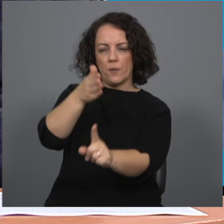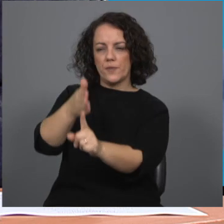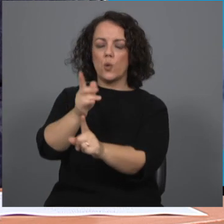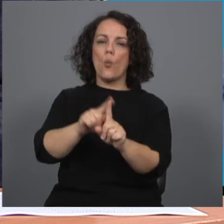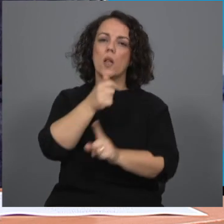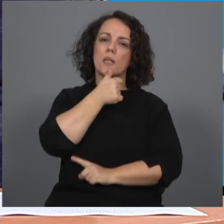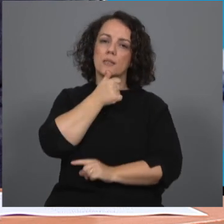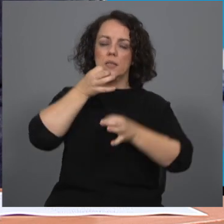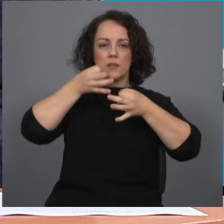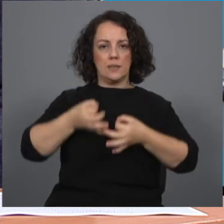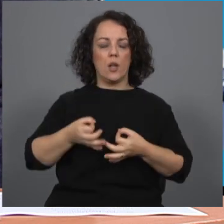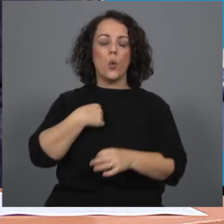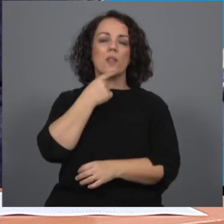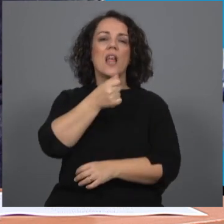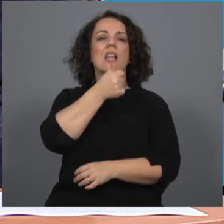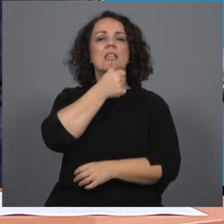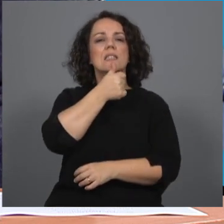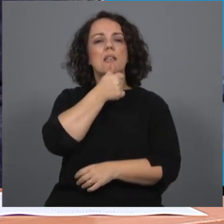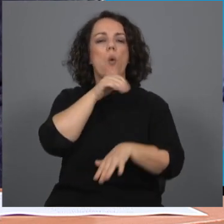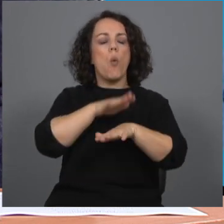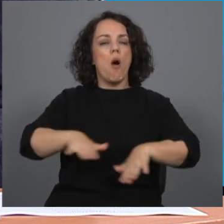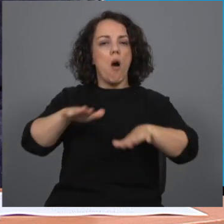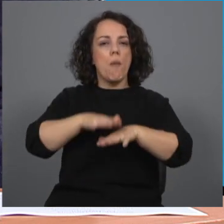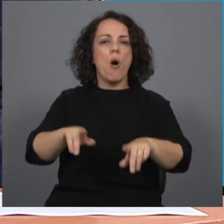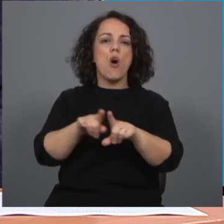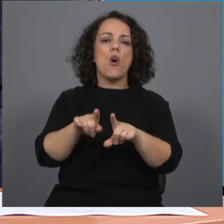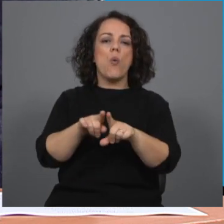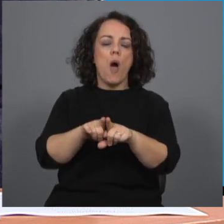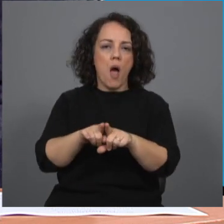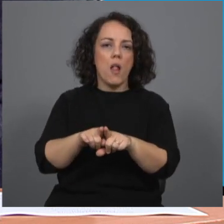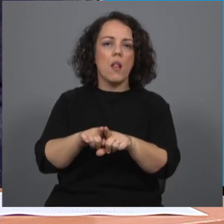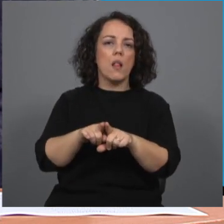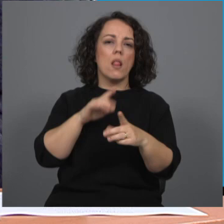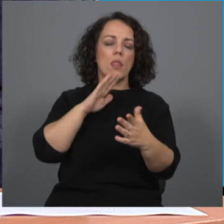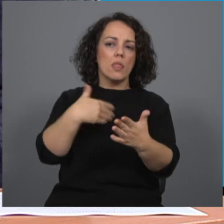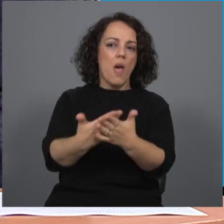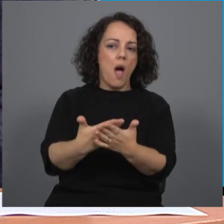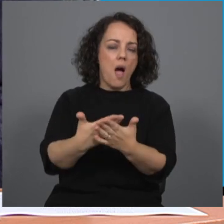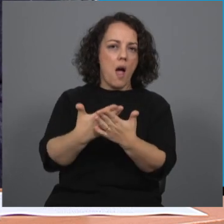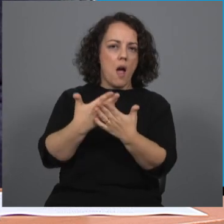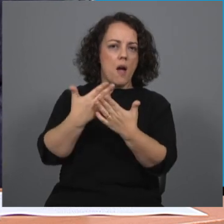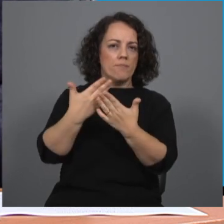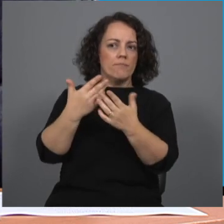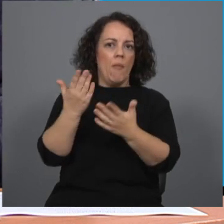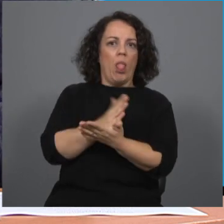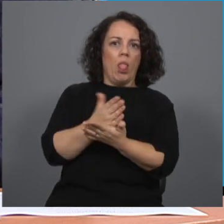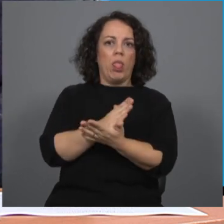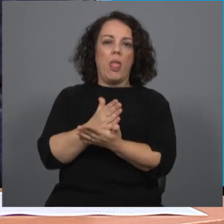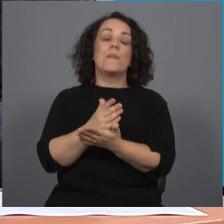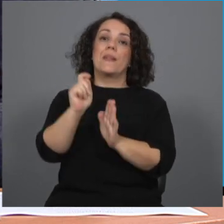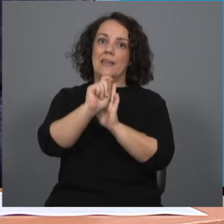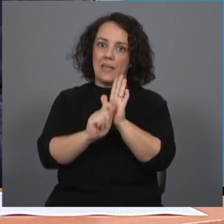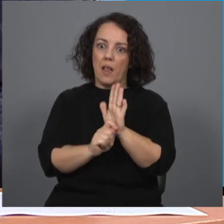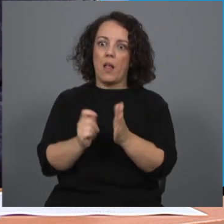serenamente. Quando se diz serenamente, quer dizer sem transportar sem apresentar aqueles dilemas éticos, que é outra